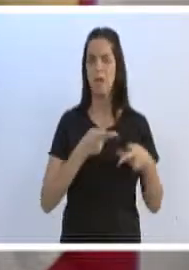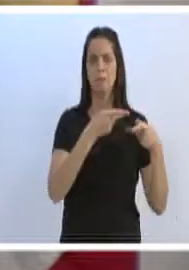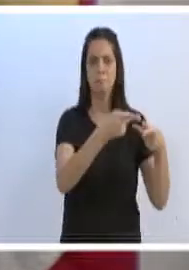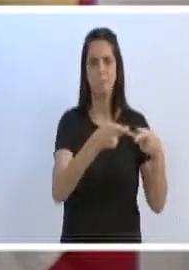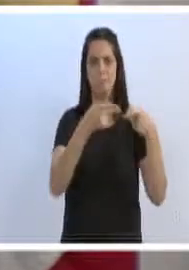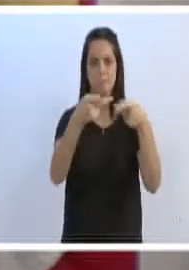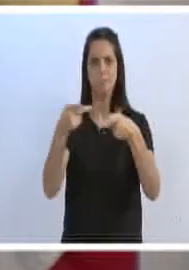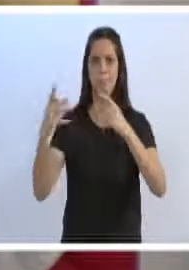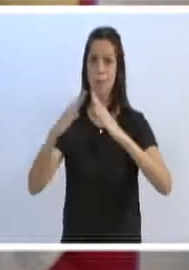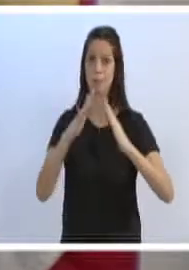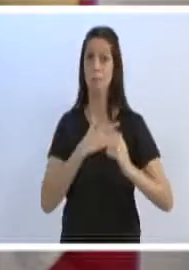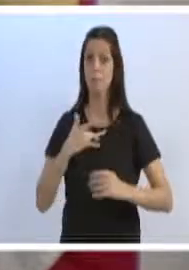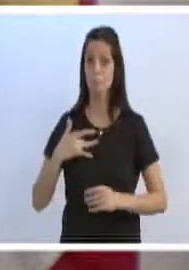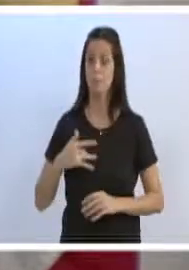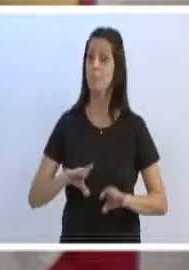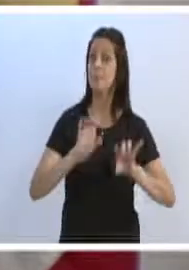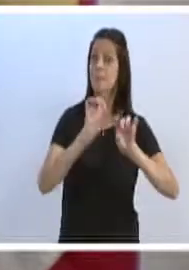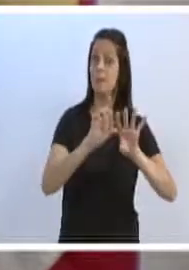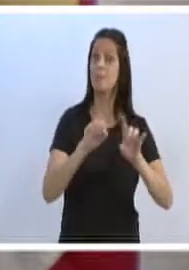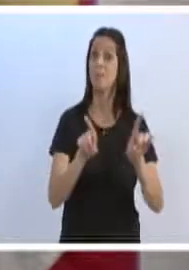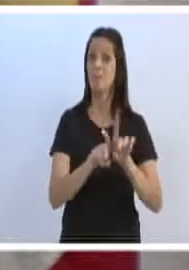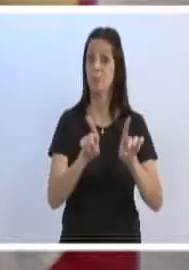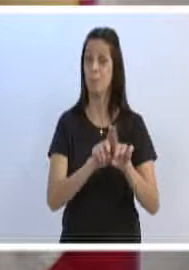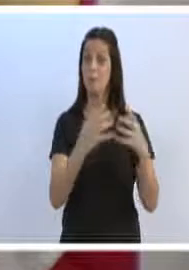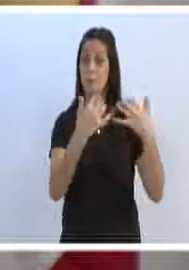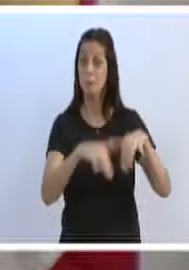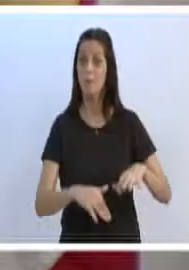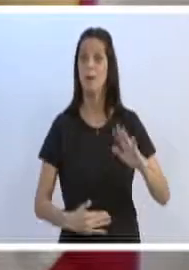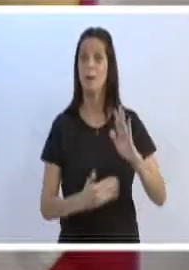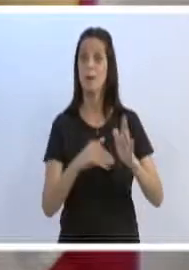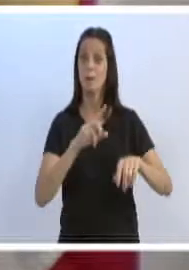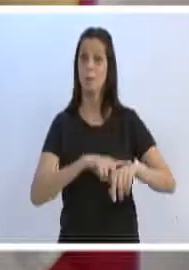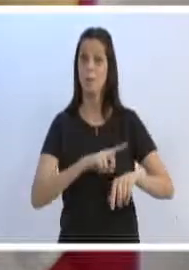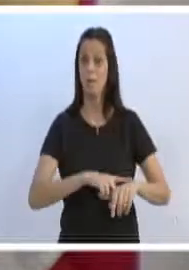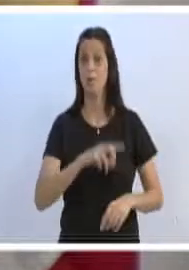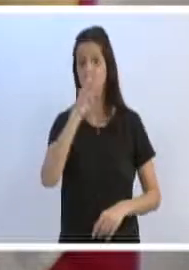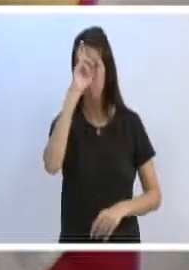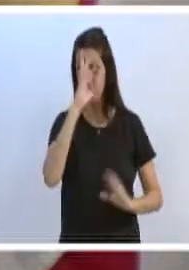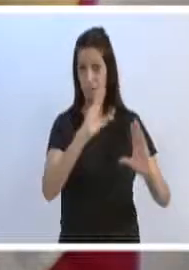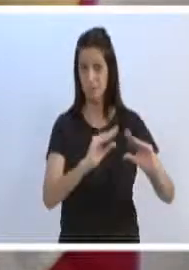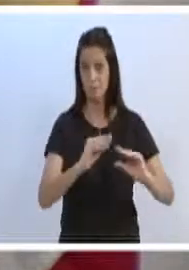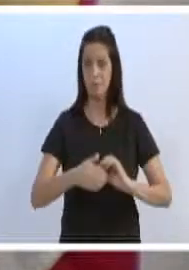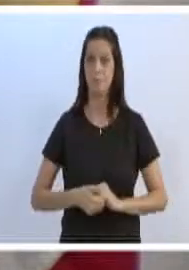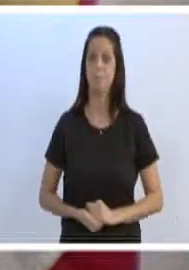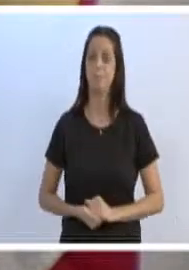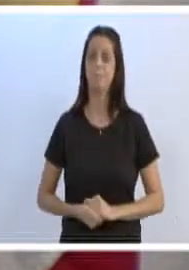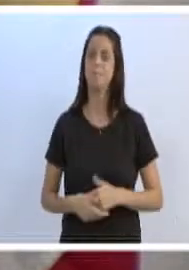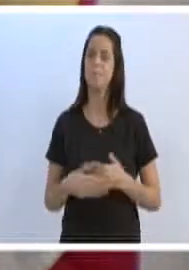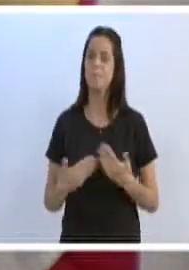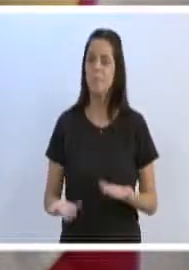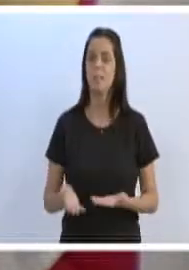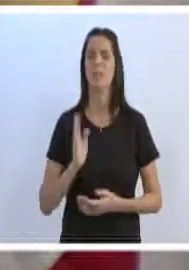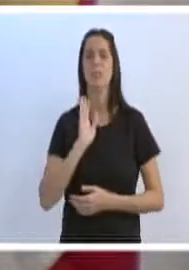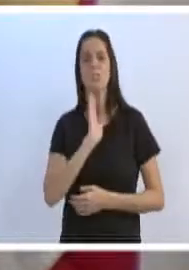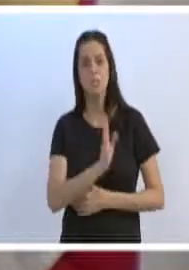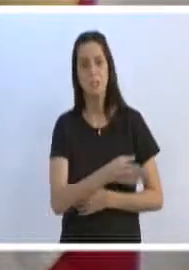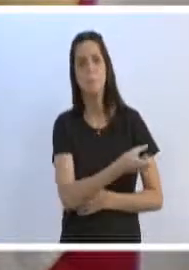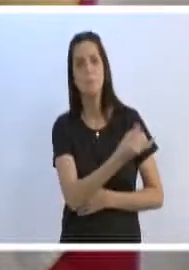de saúde em especial aquelas que funciona até às 24 horas e ouvindo